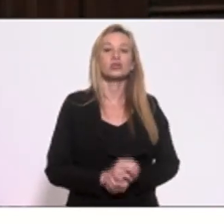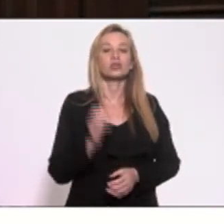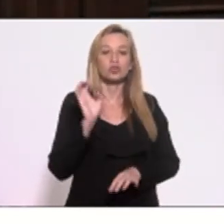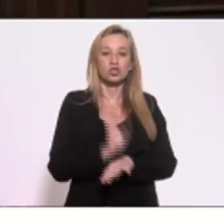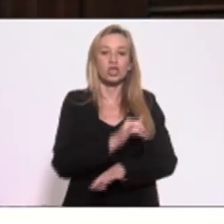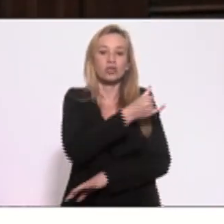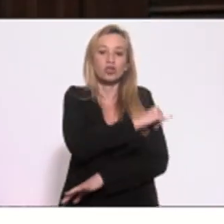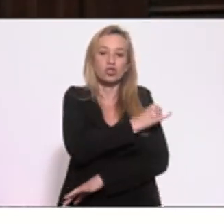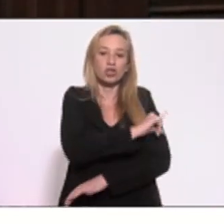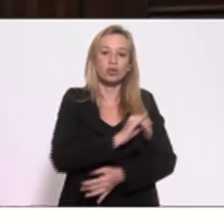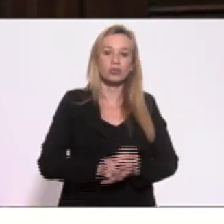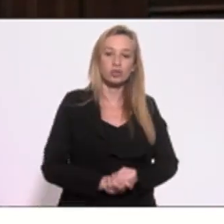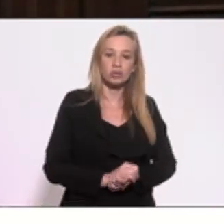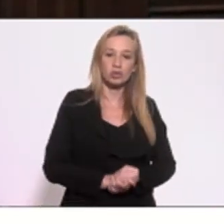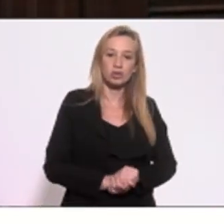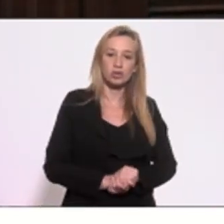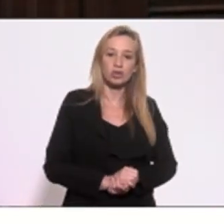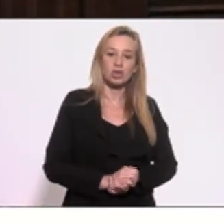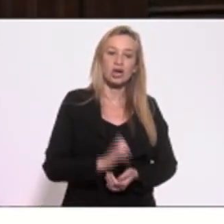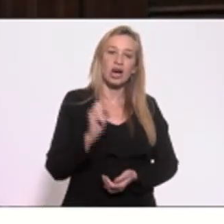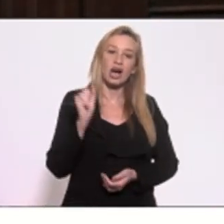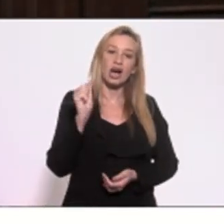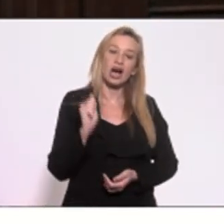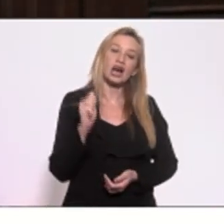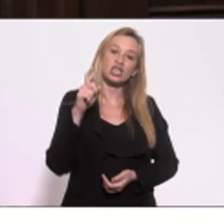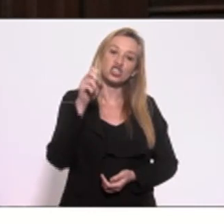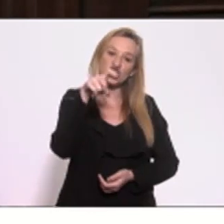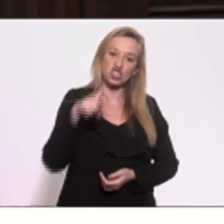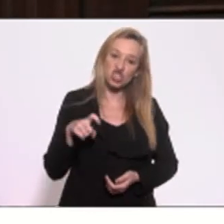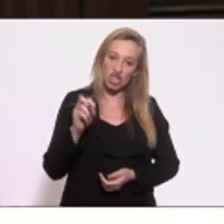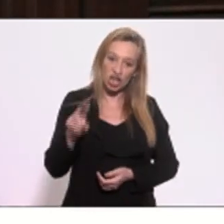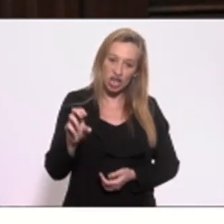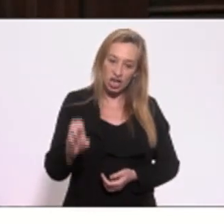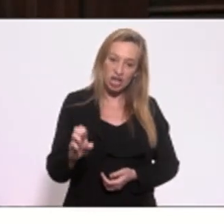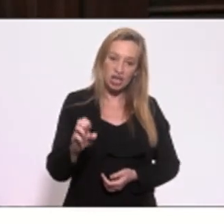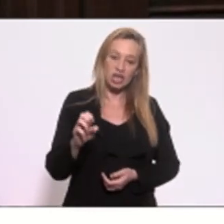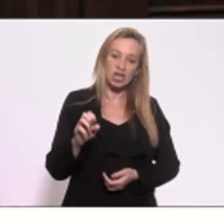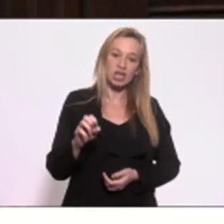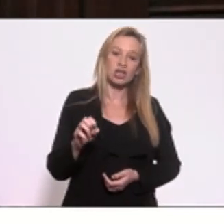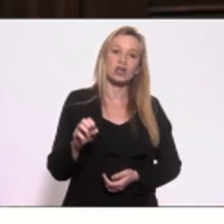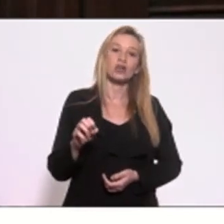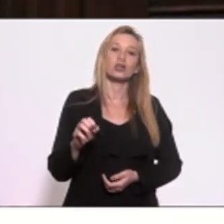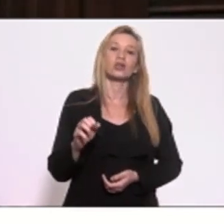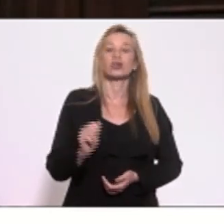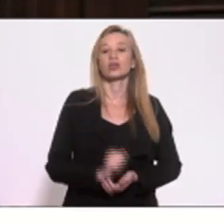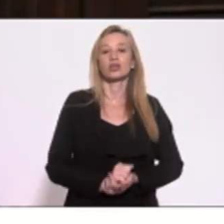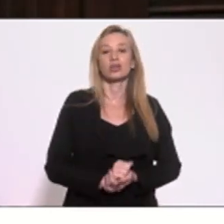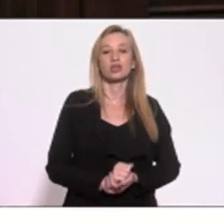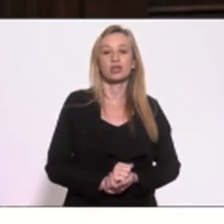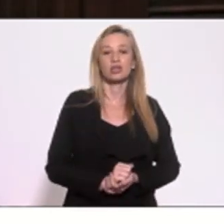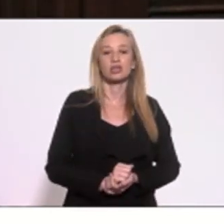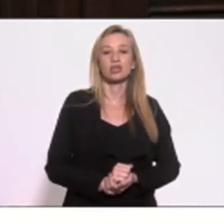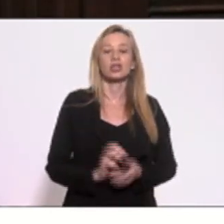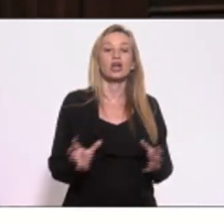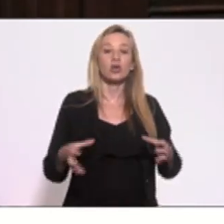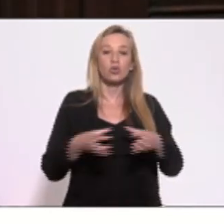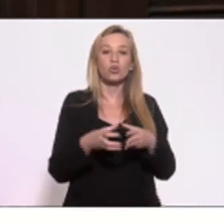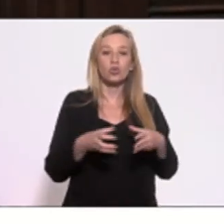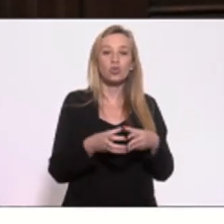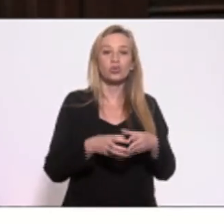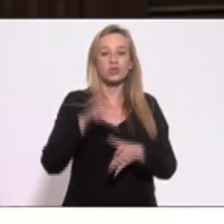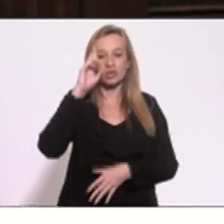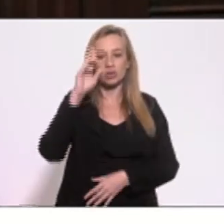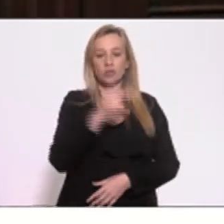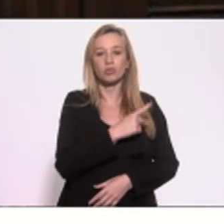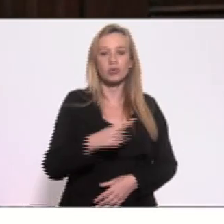Estado do Rio de Janeiro o Axé Iá Nassô Oká Ilê Ossum. É uma comunidade, senhor